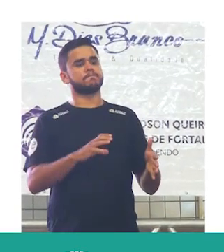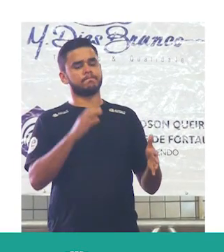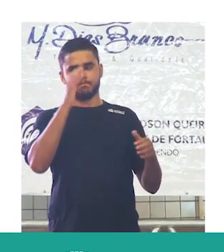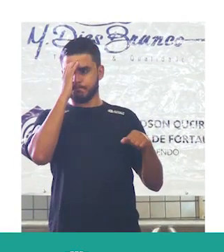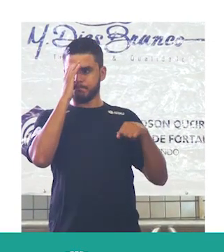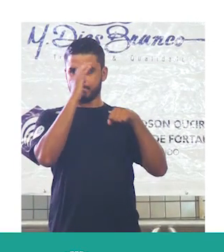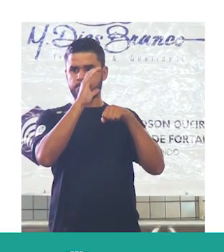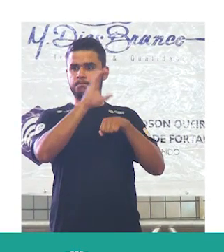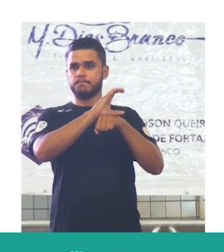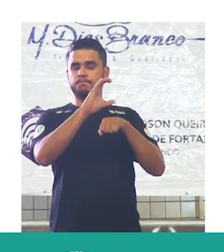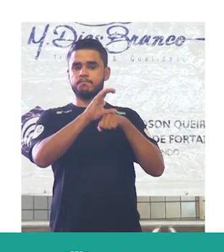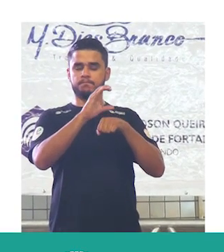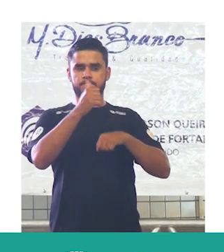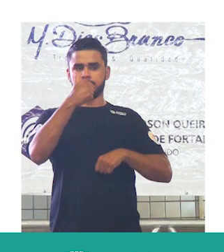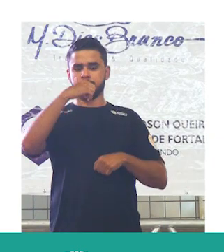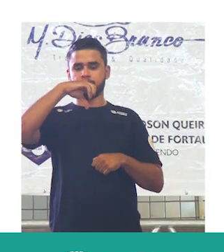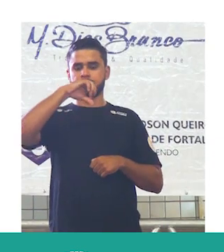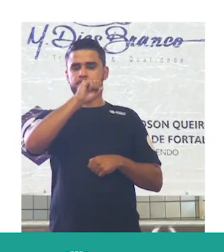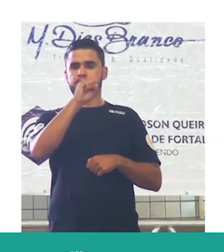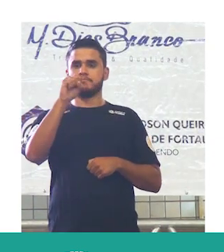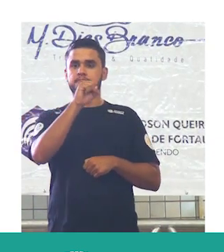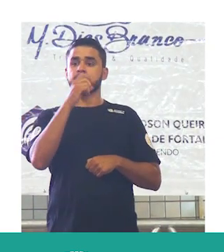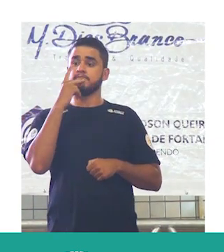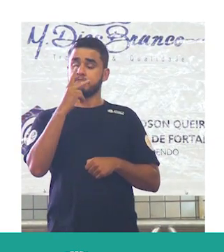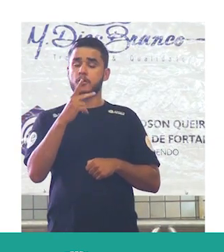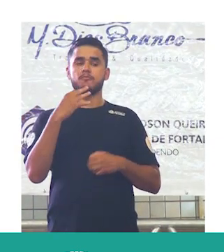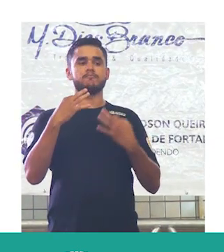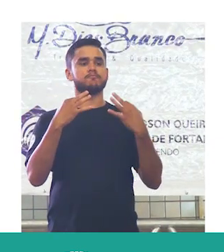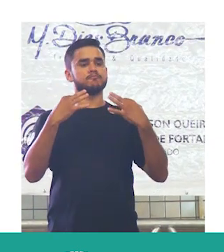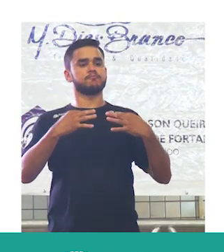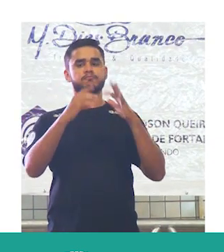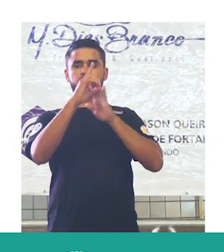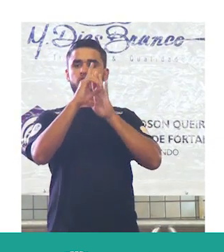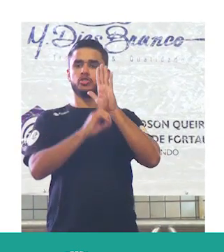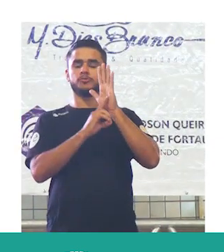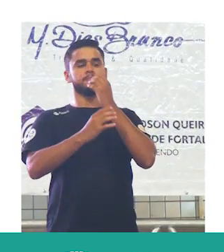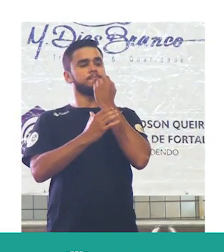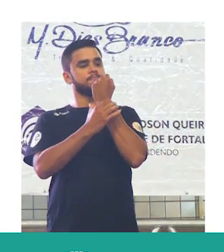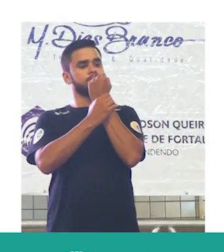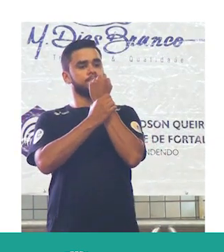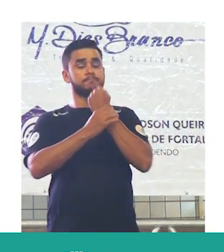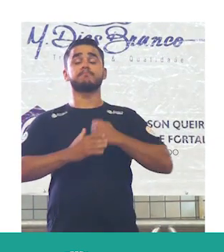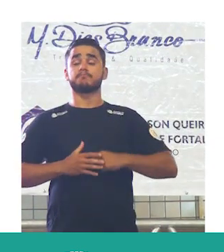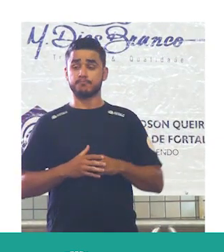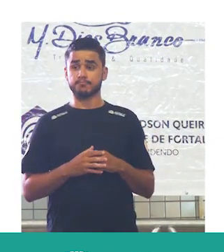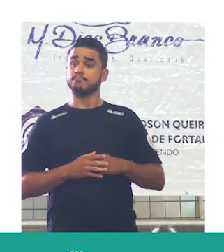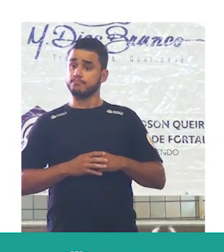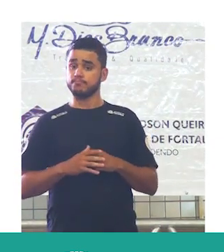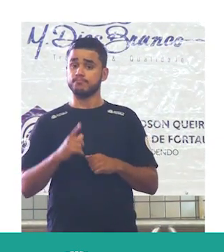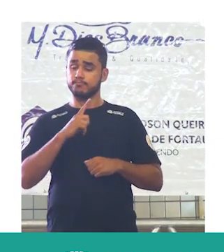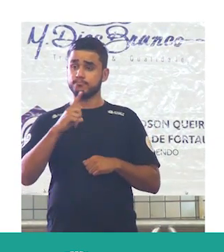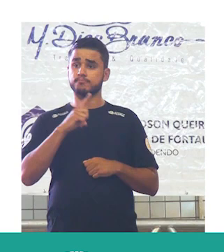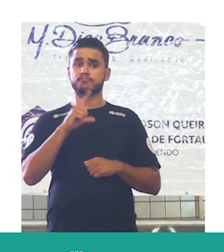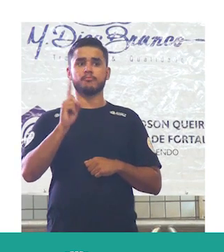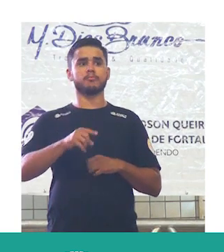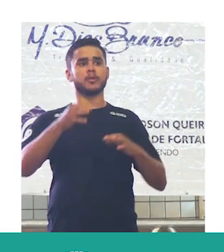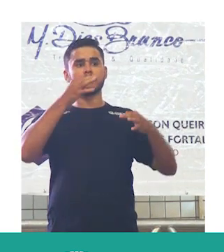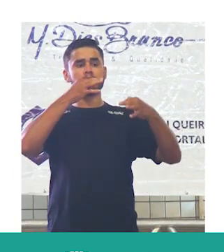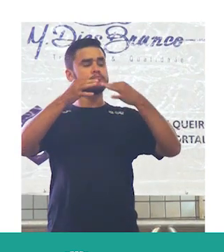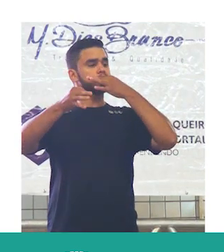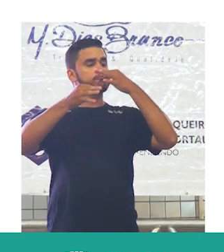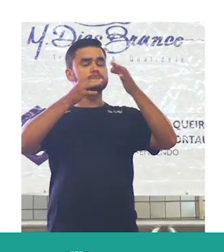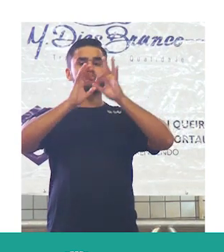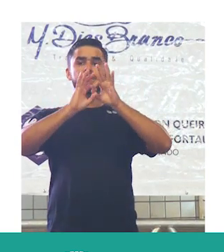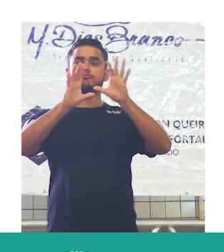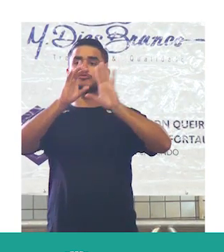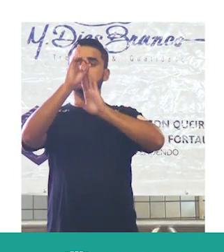a Constituição atual, ela nos garante plenos direitos. Com a redemocratização, os direitos